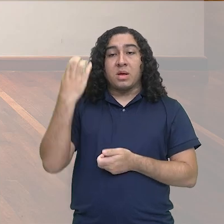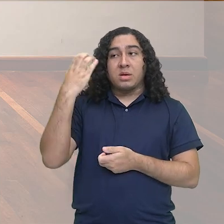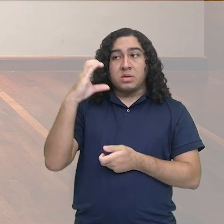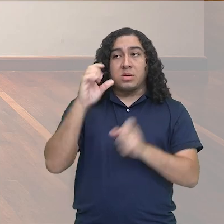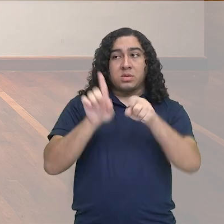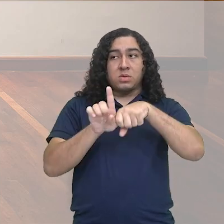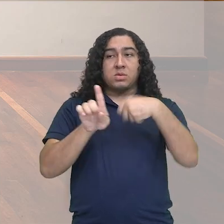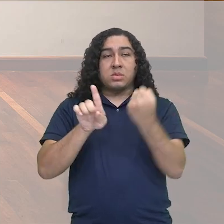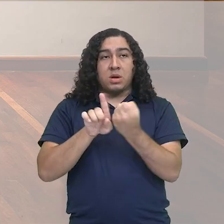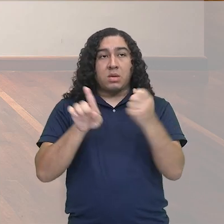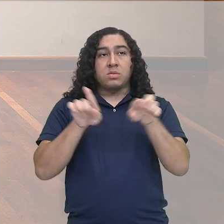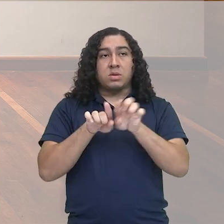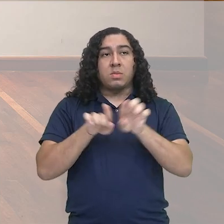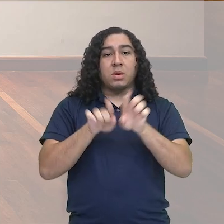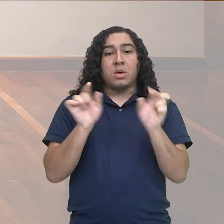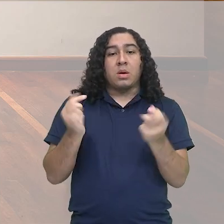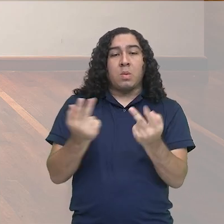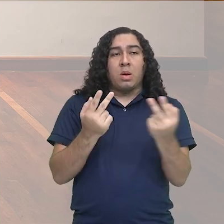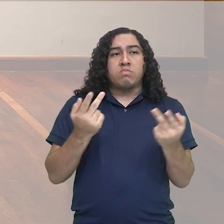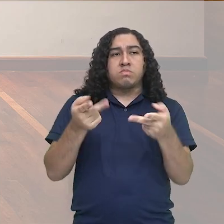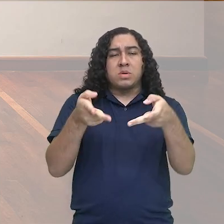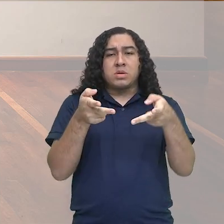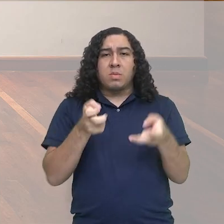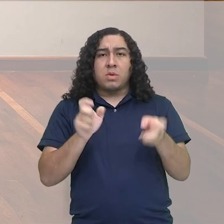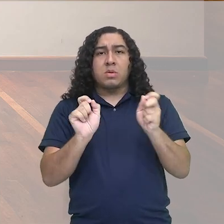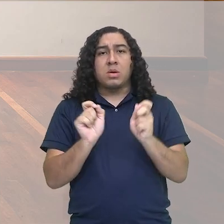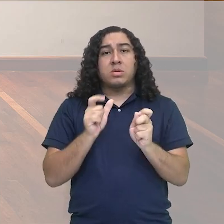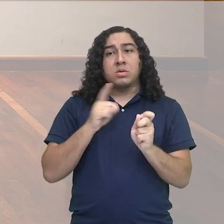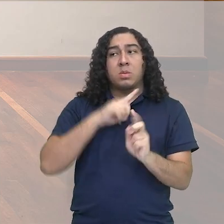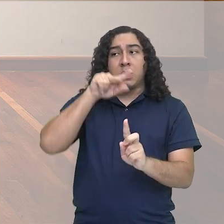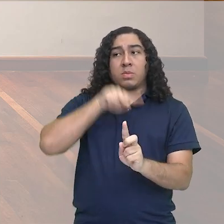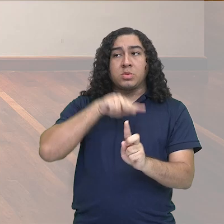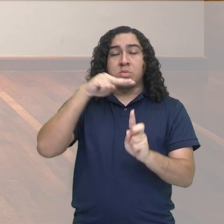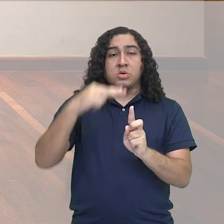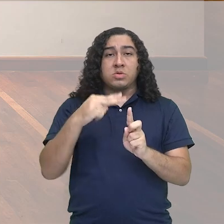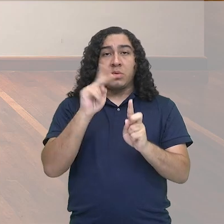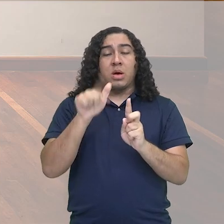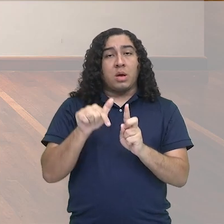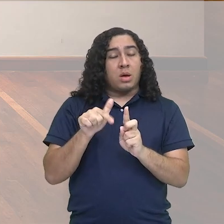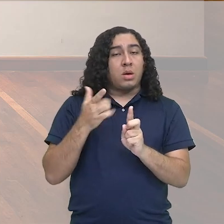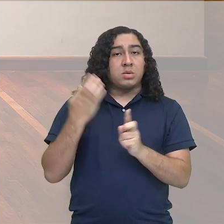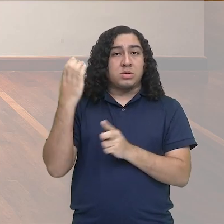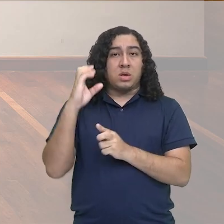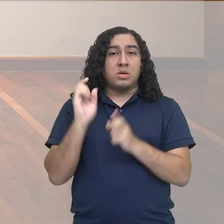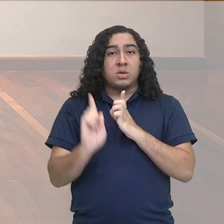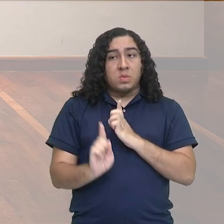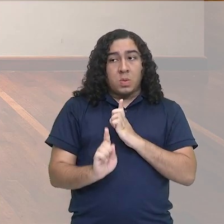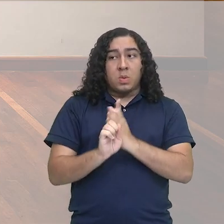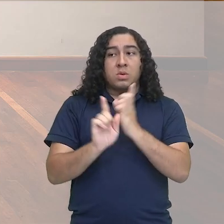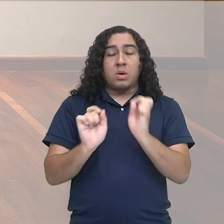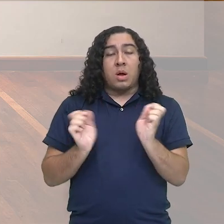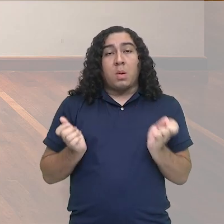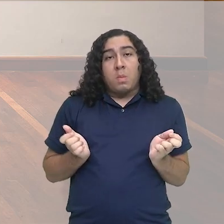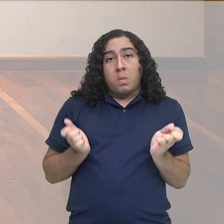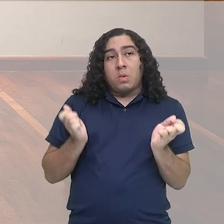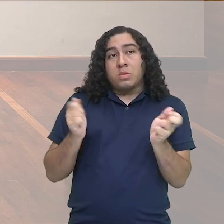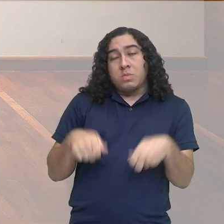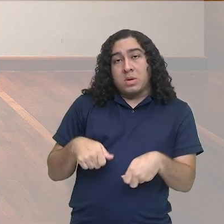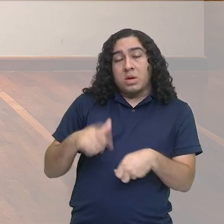sociologia, olhando cientificamente, descobrem a causa ou as causas